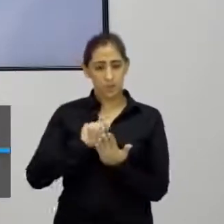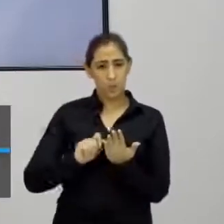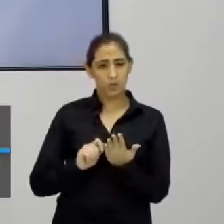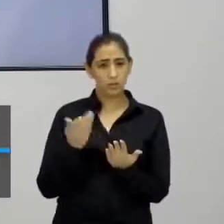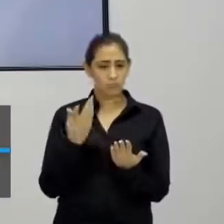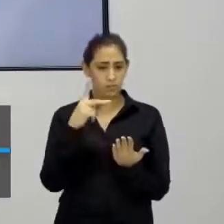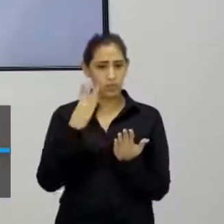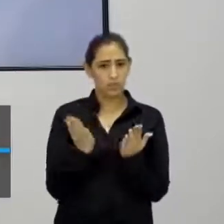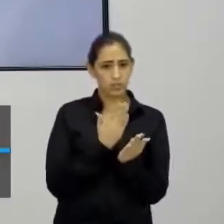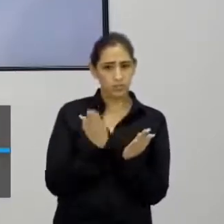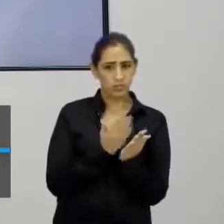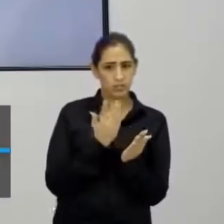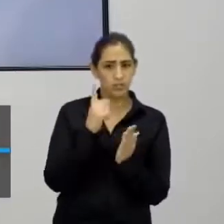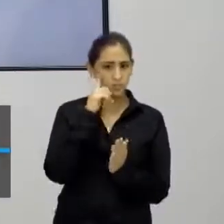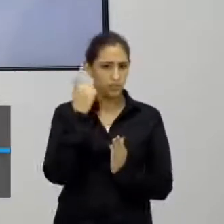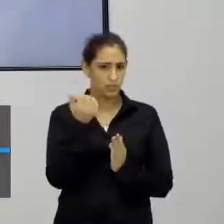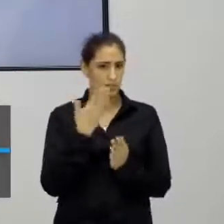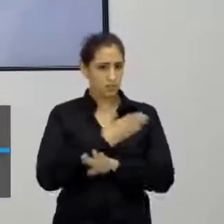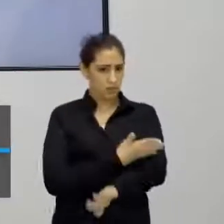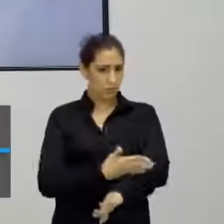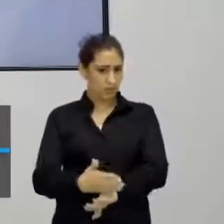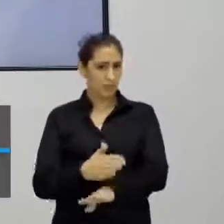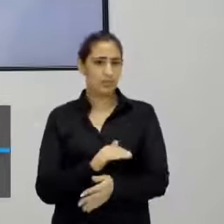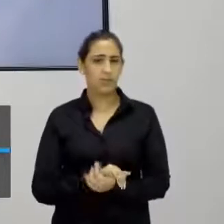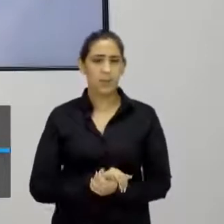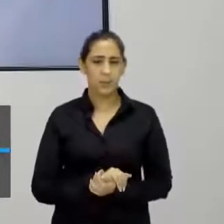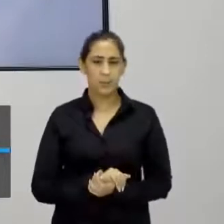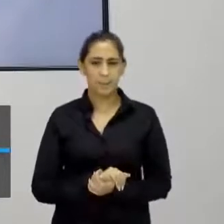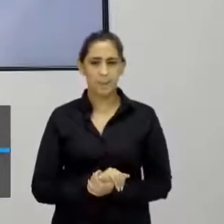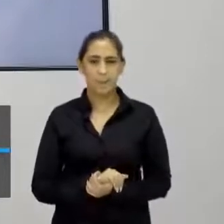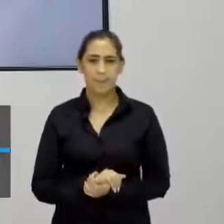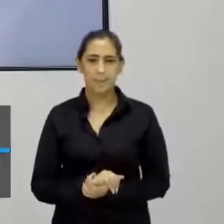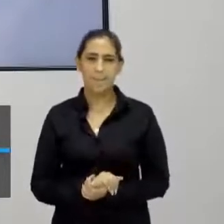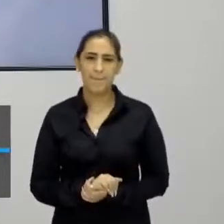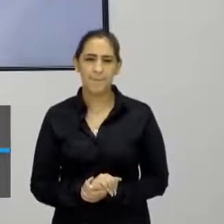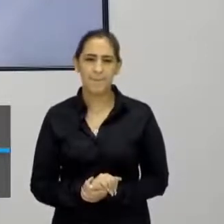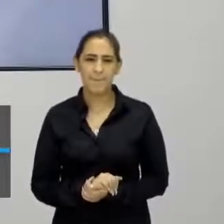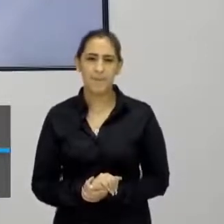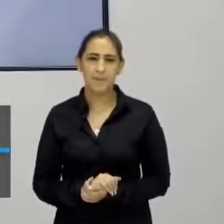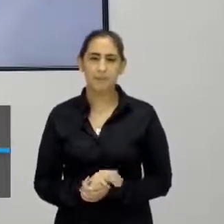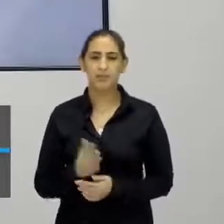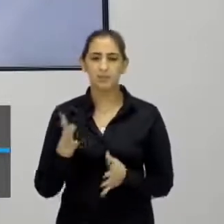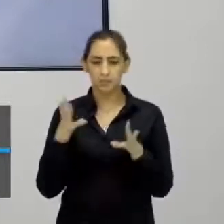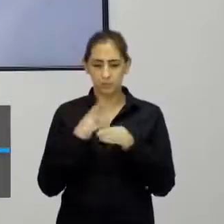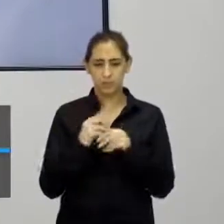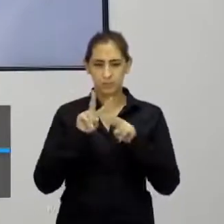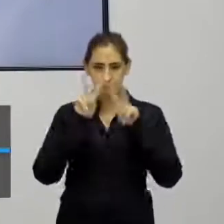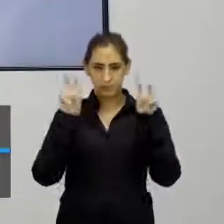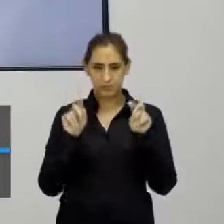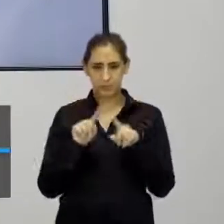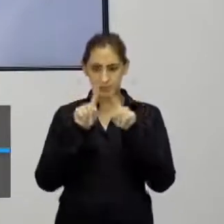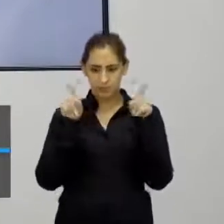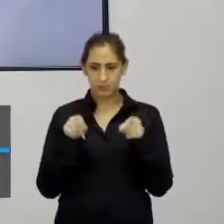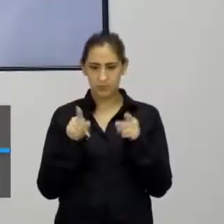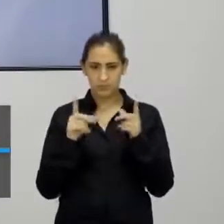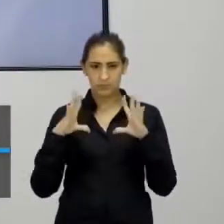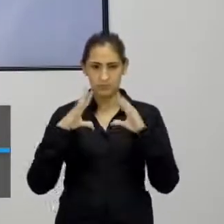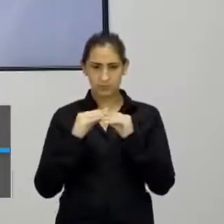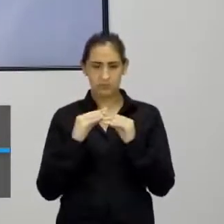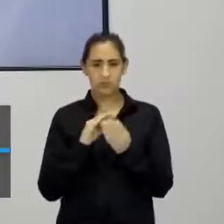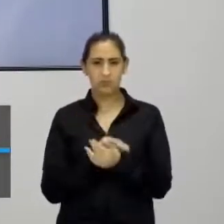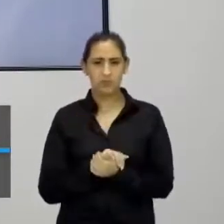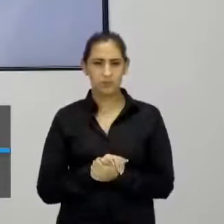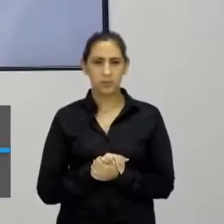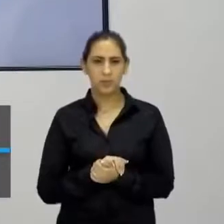16 começa. Vou lembrar aqui de novo, relaxa. Mas, livros do vestibular. Então, olha só, vou fechando parênteses. Vários livros.